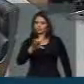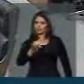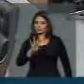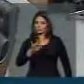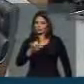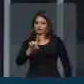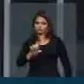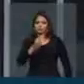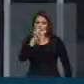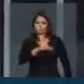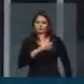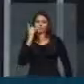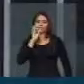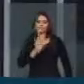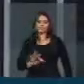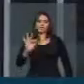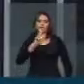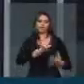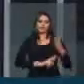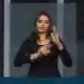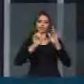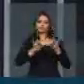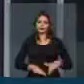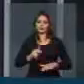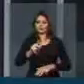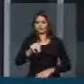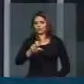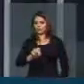eminente deputado federal, relator-geral Paulo Teixeira,